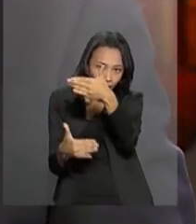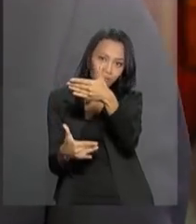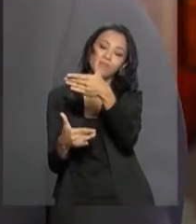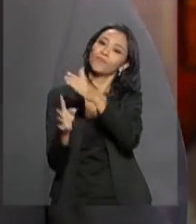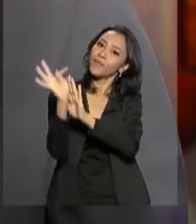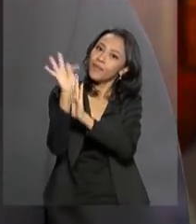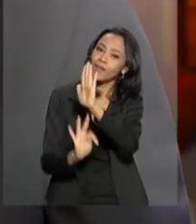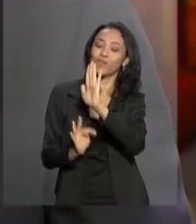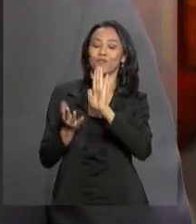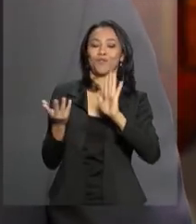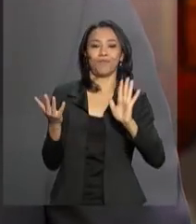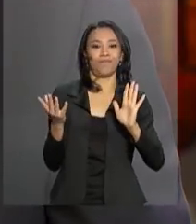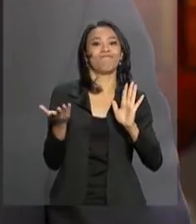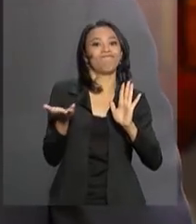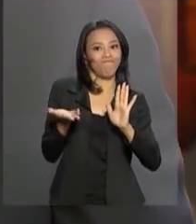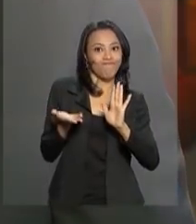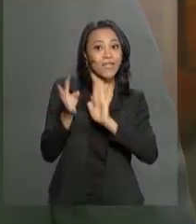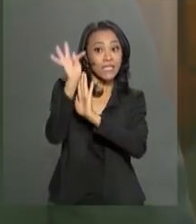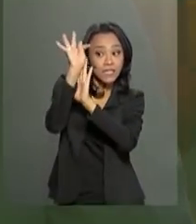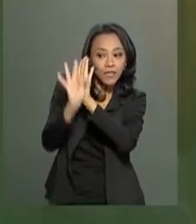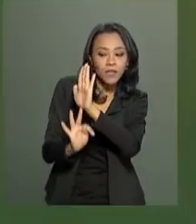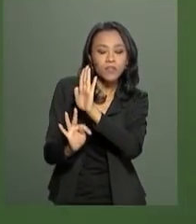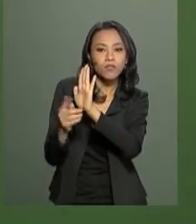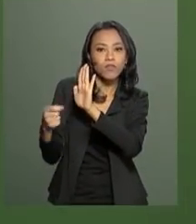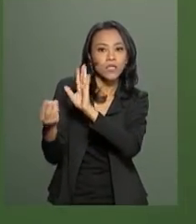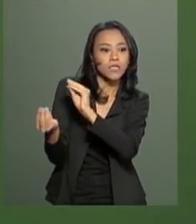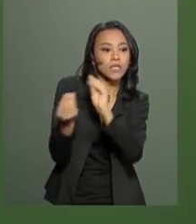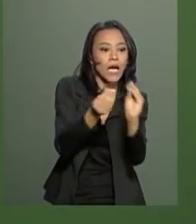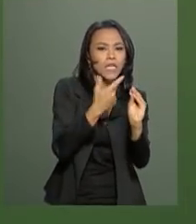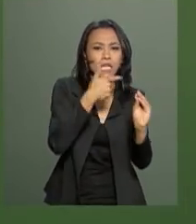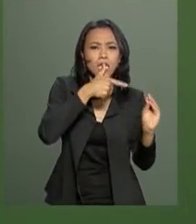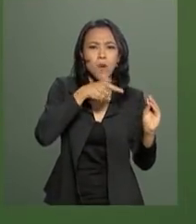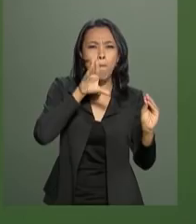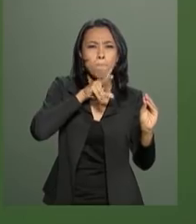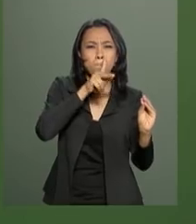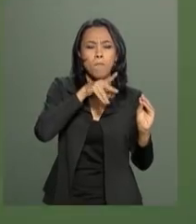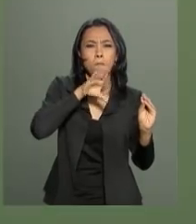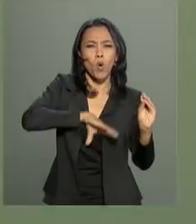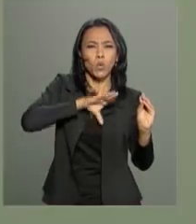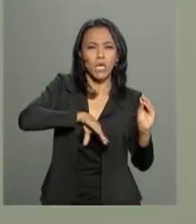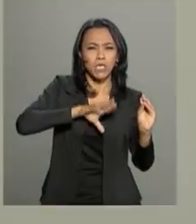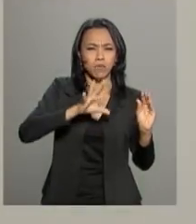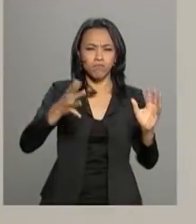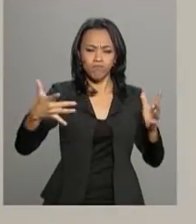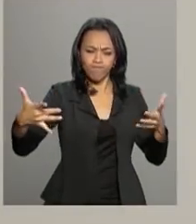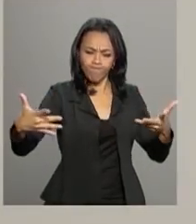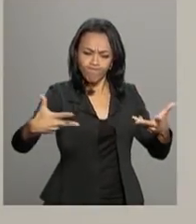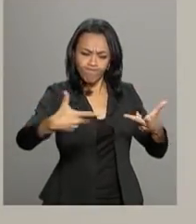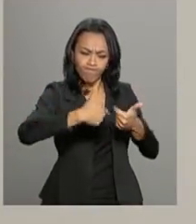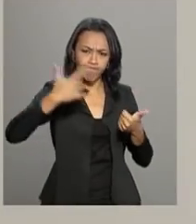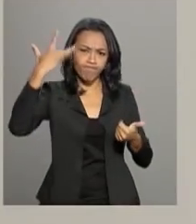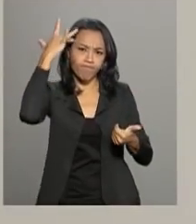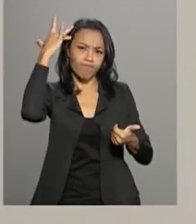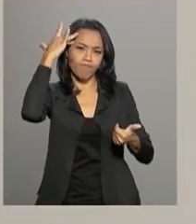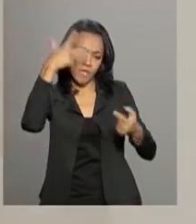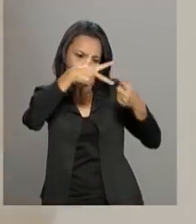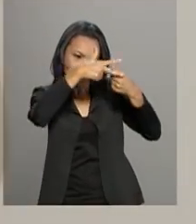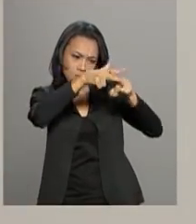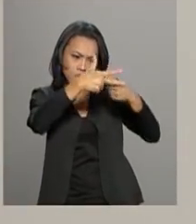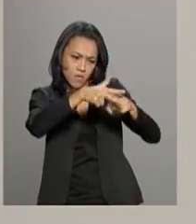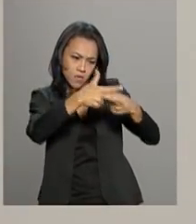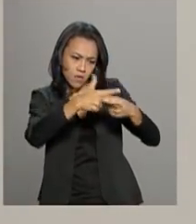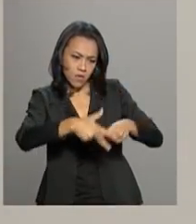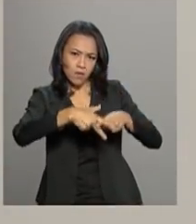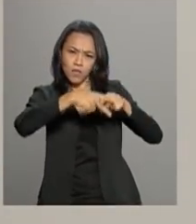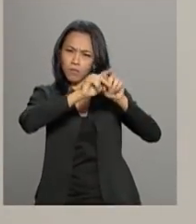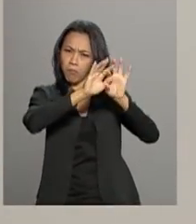afinal, para... até passou por um especialista na língua portuguesa para verificar a adequação, digamos,